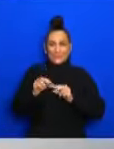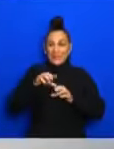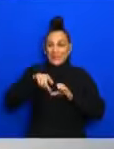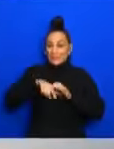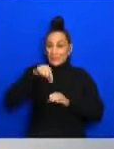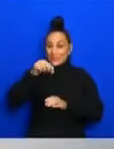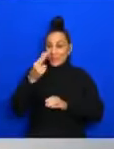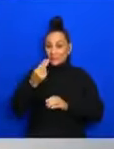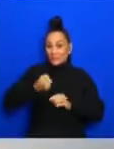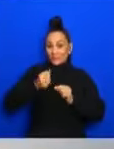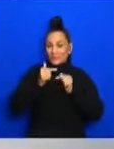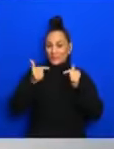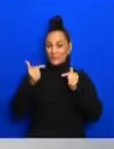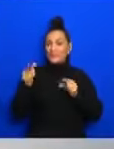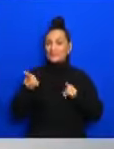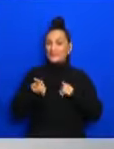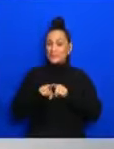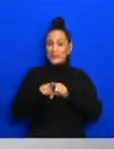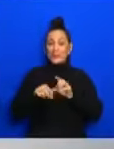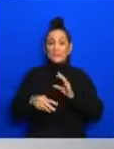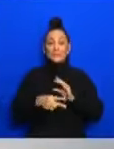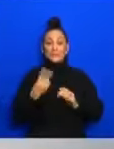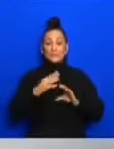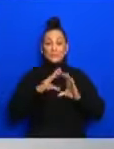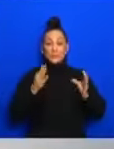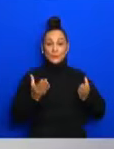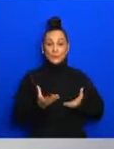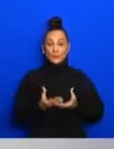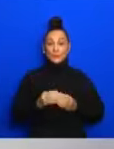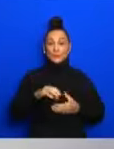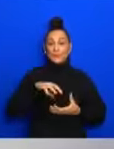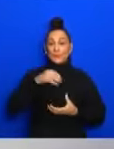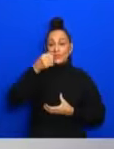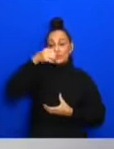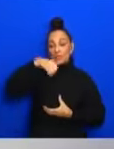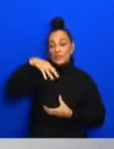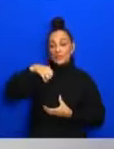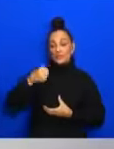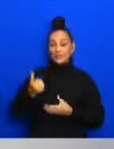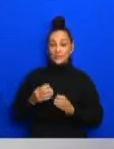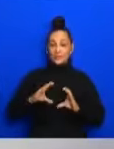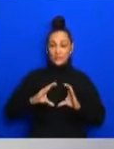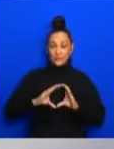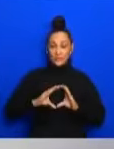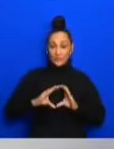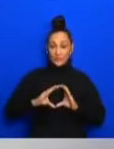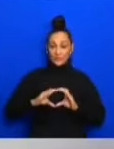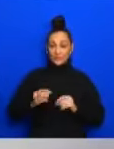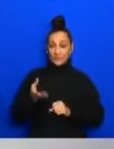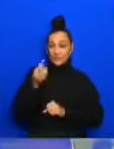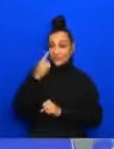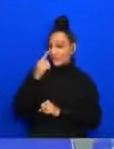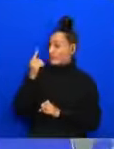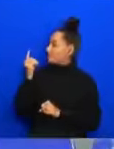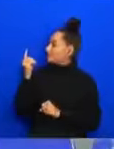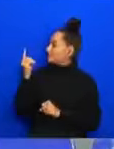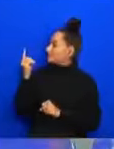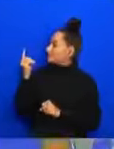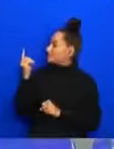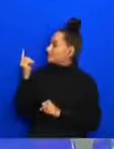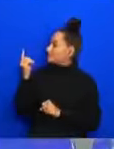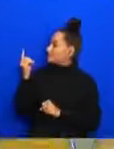os 2 trevos. Vamos para o segundo globo, carregado com 6 bolas. Bolas